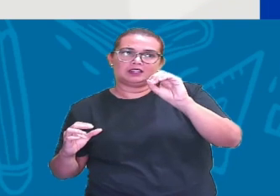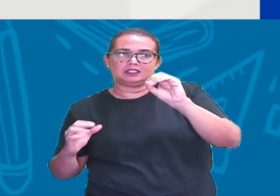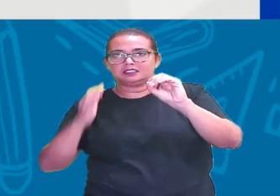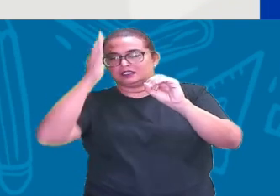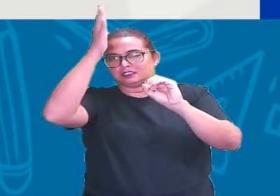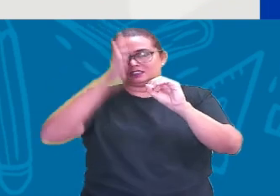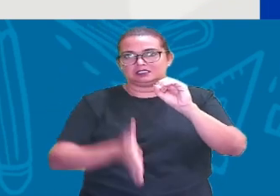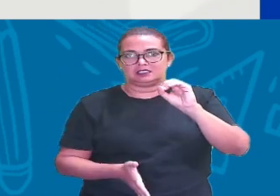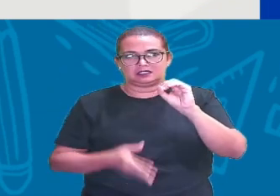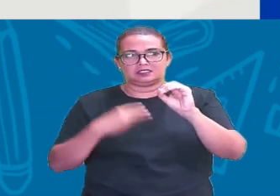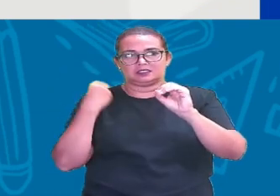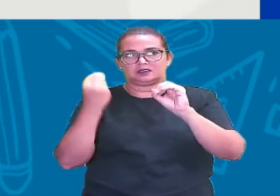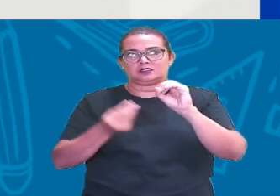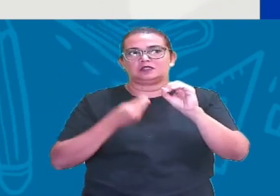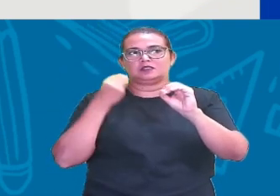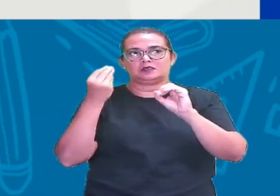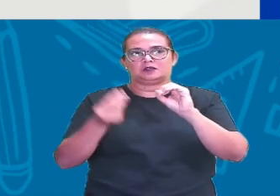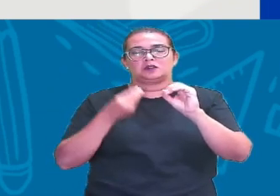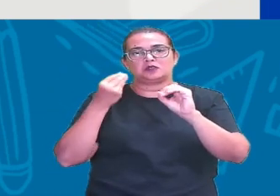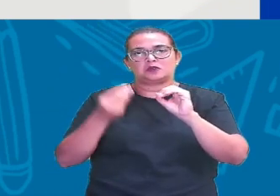isso? Pela